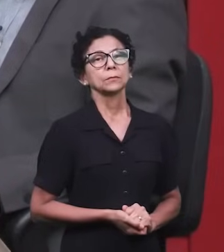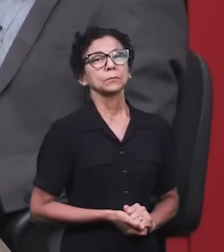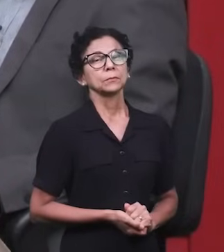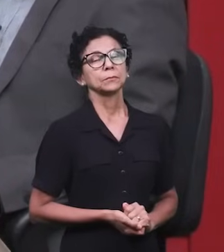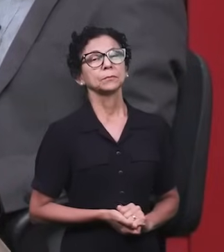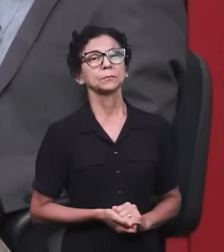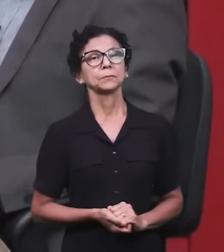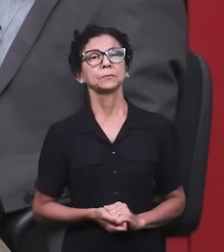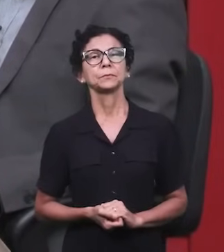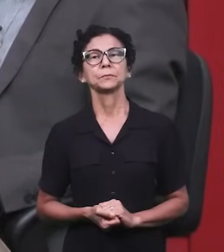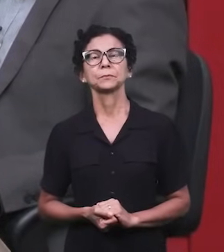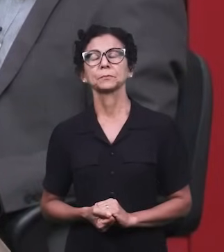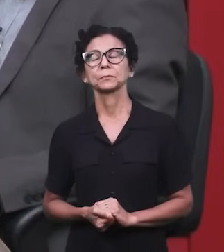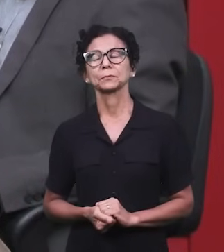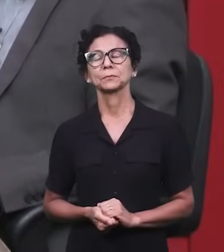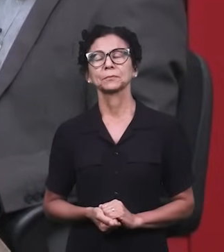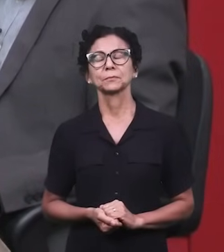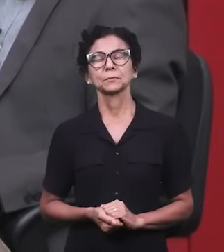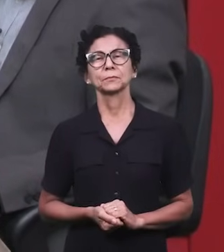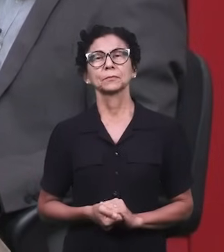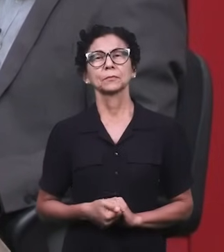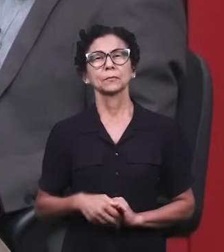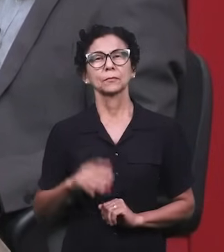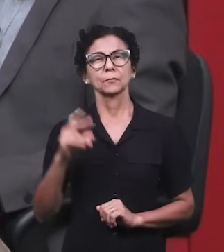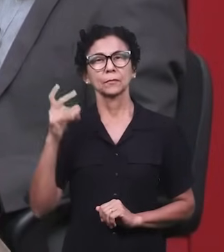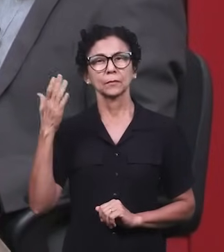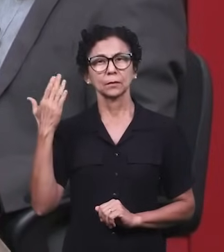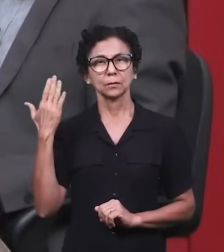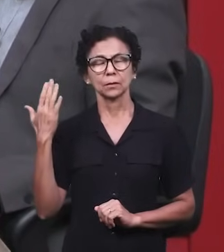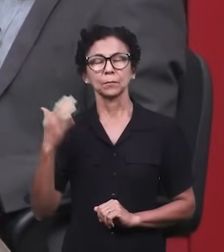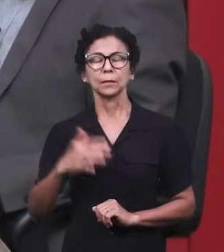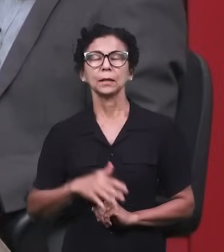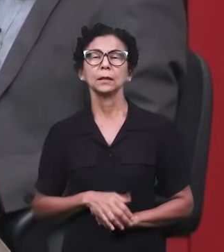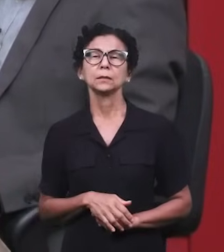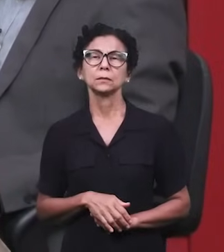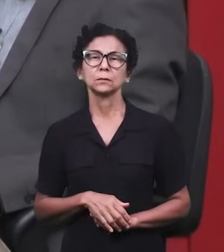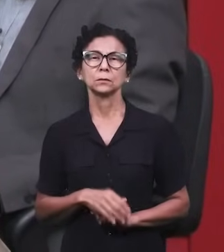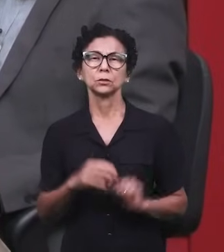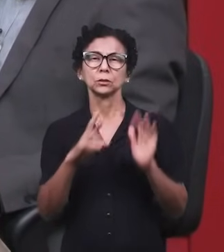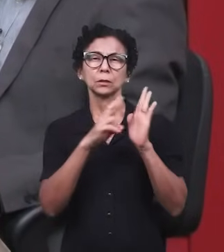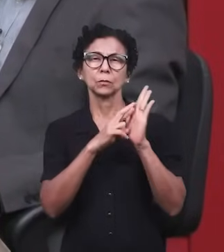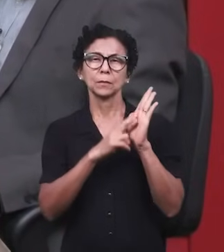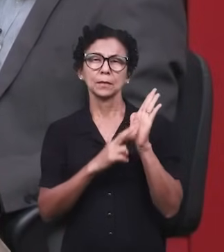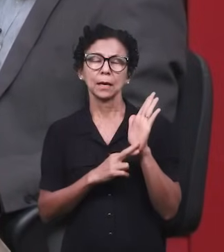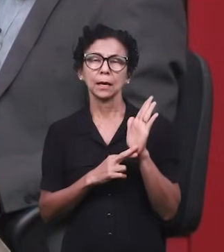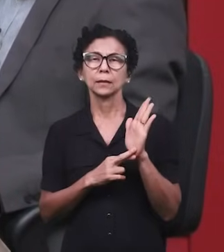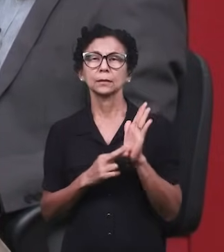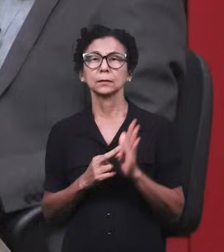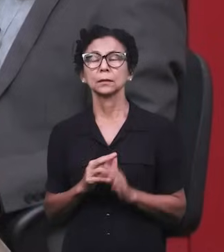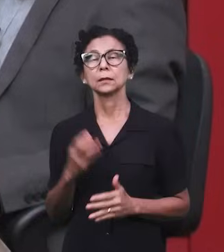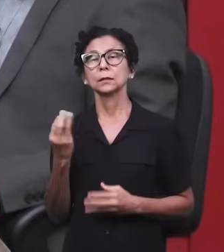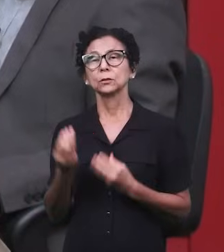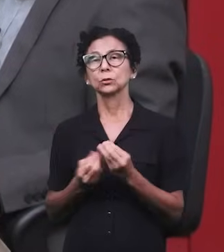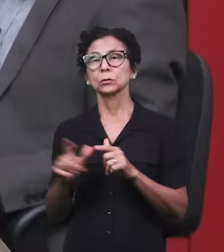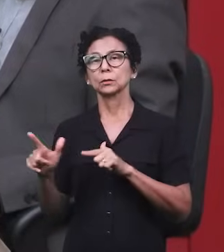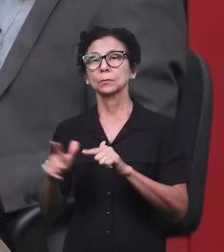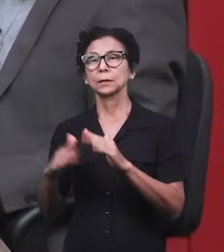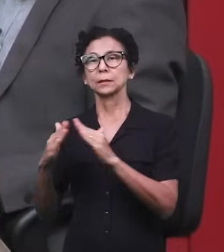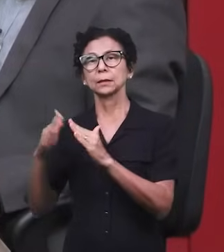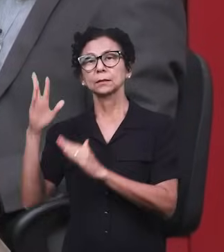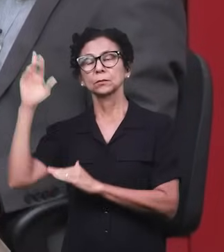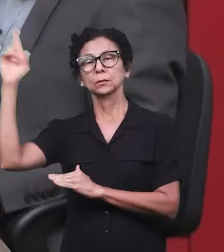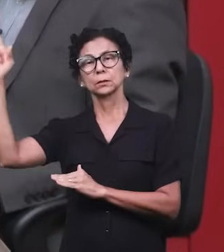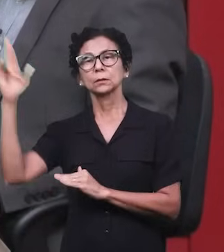orientação, daquilo que era a prática do serviço no templo por orientação de Deus naquela época, era preciso que fosse um varão. Por isso que ela pede dessa forma. Verdade.